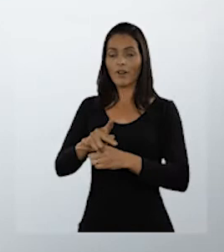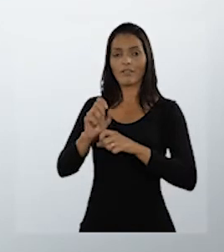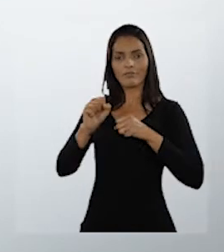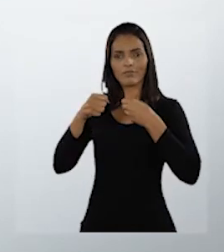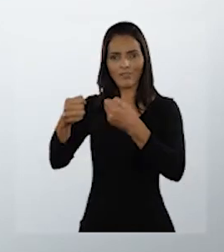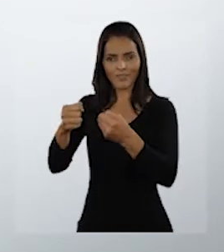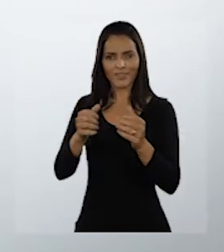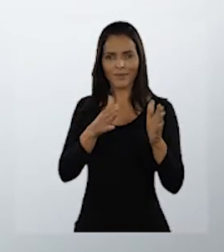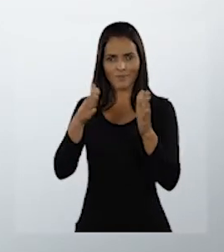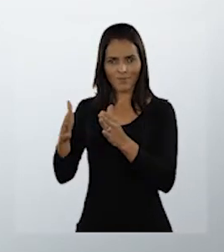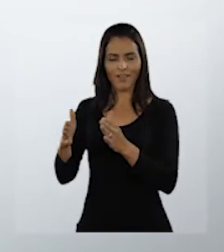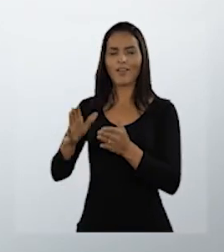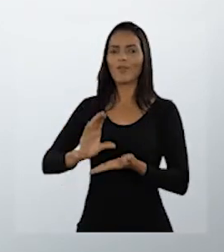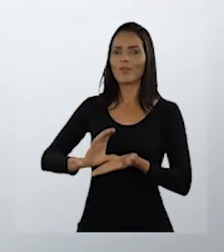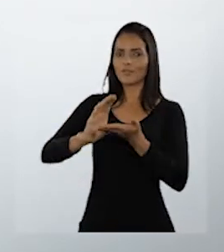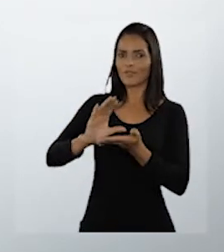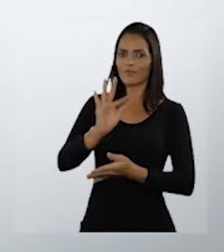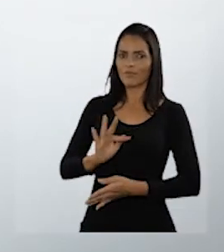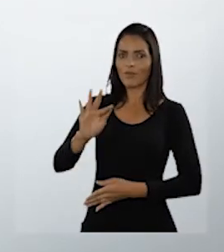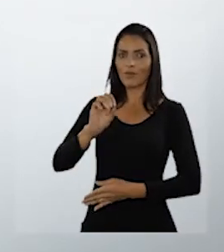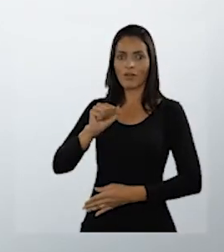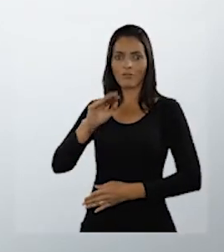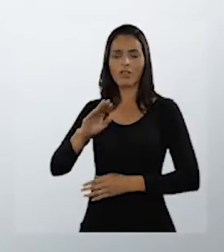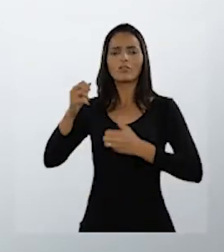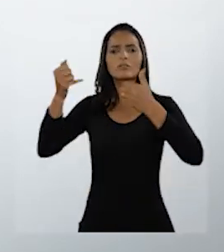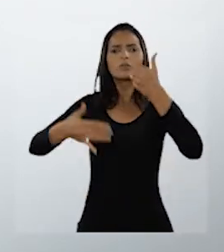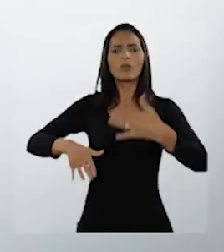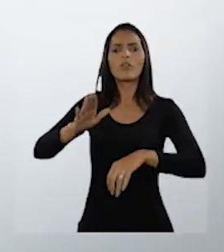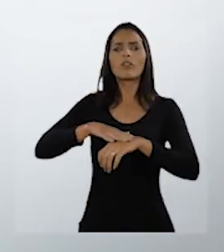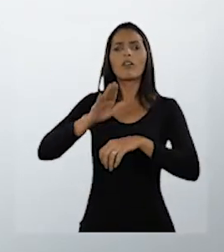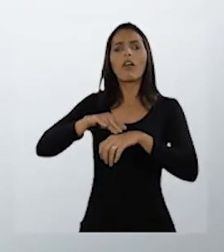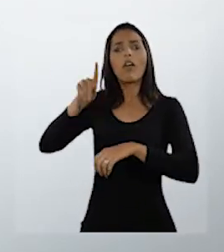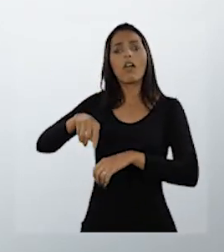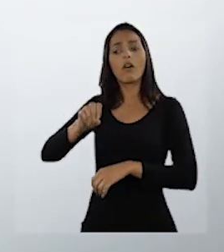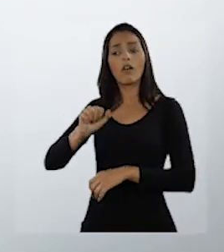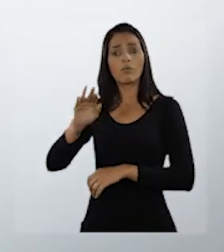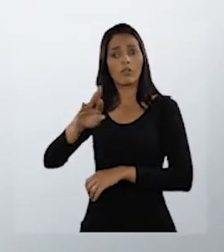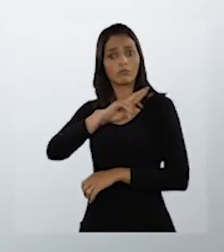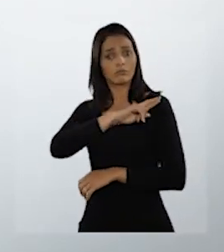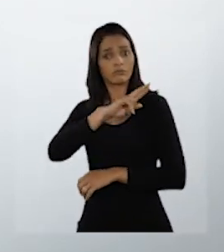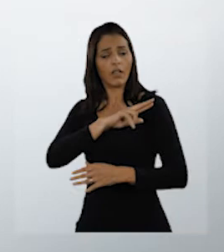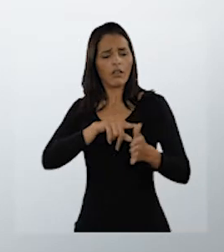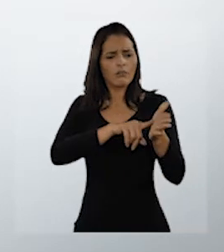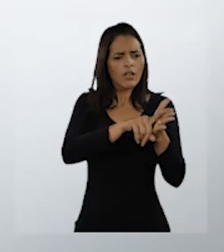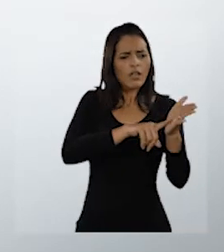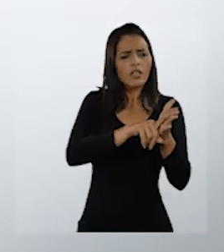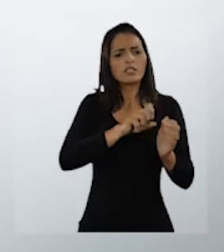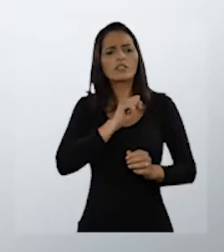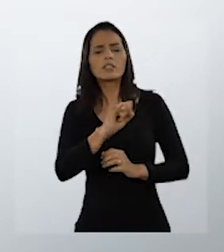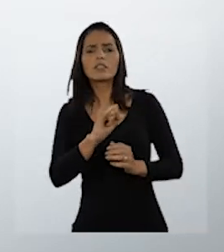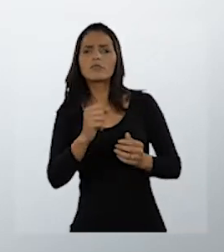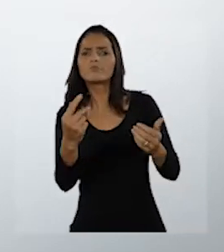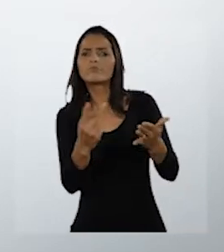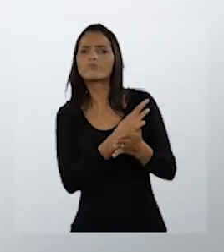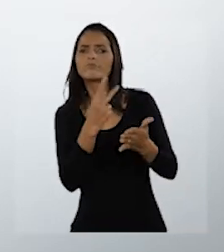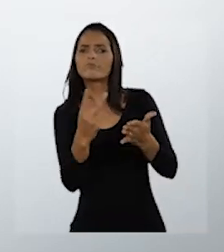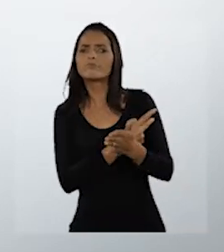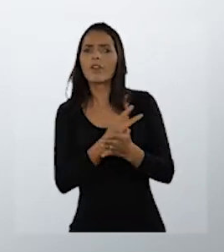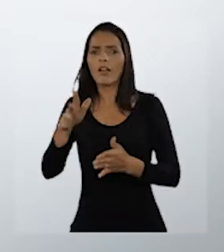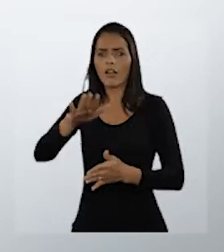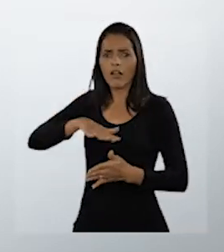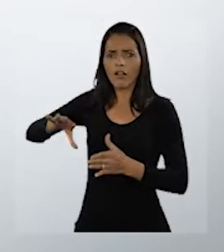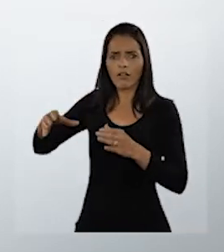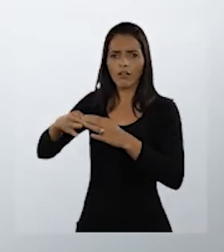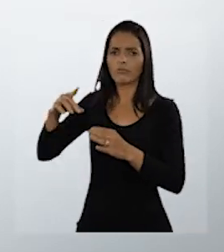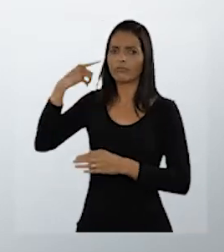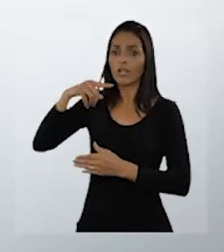para ingresso como amicus curiae, o Conselho Federal argumentou que compete exclusivamente à entidade apurar irregularidades